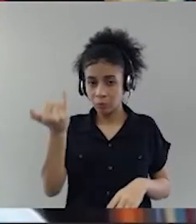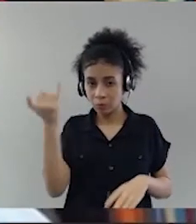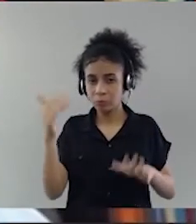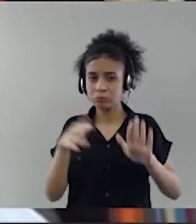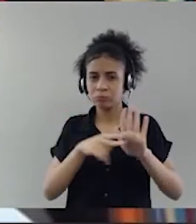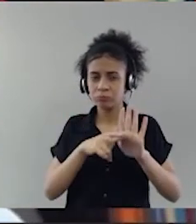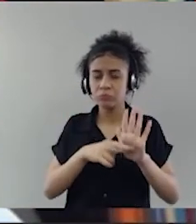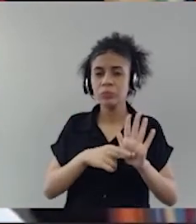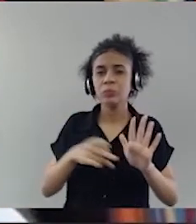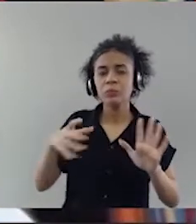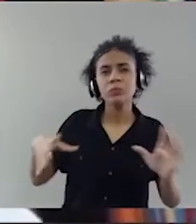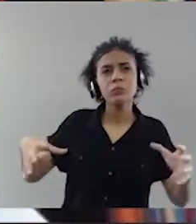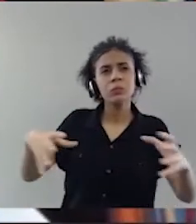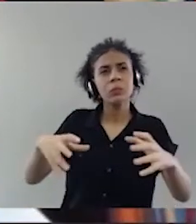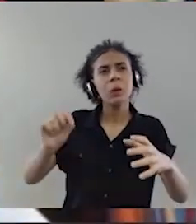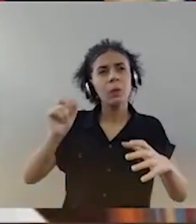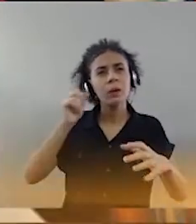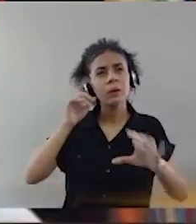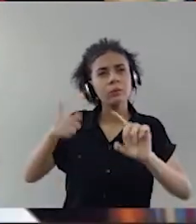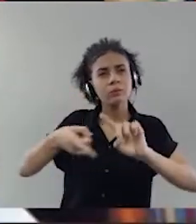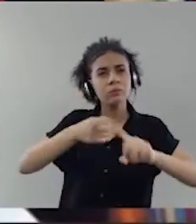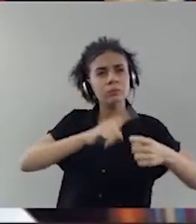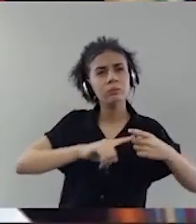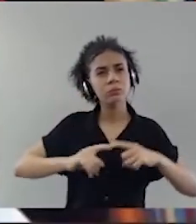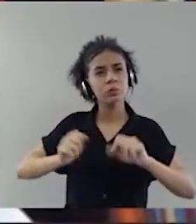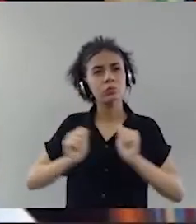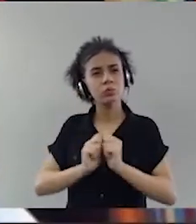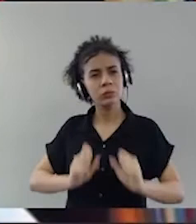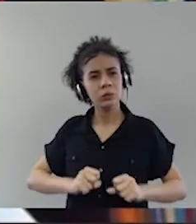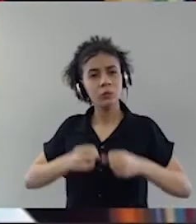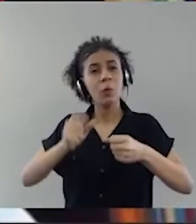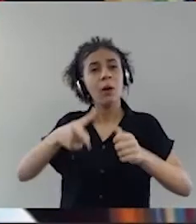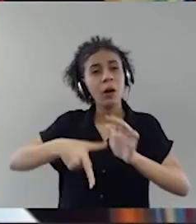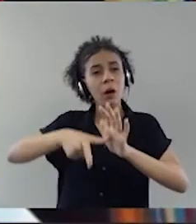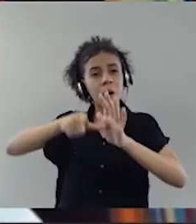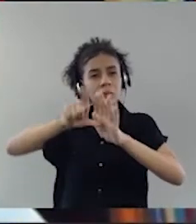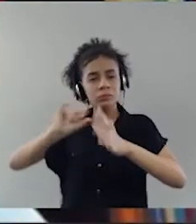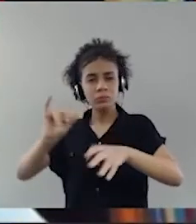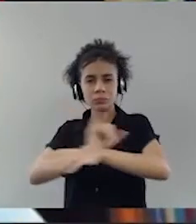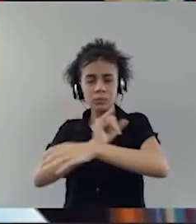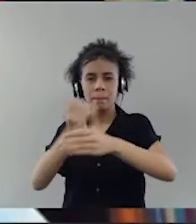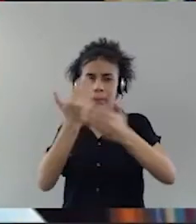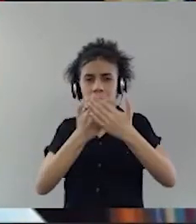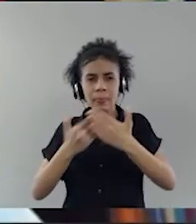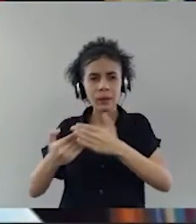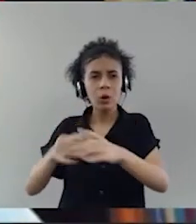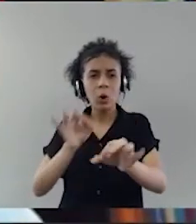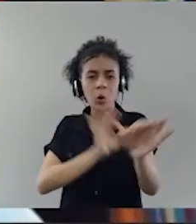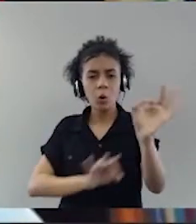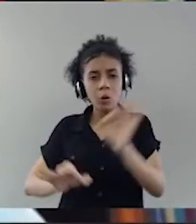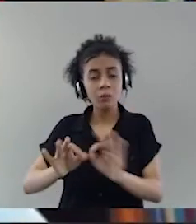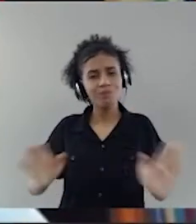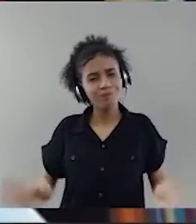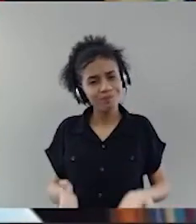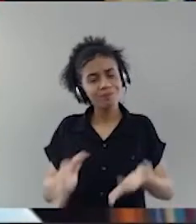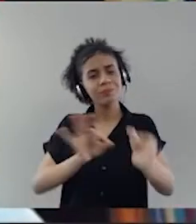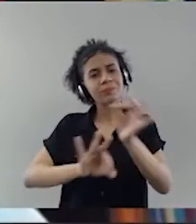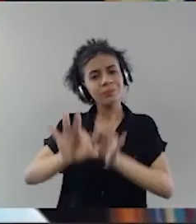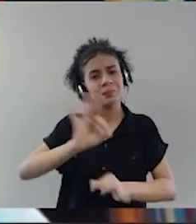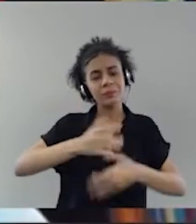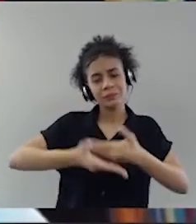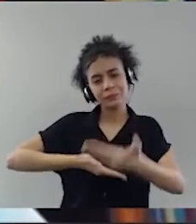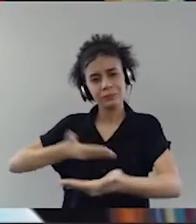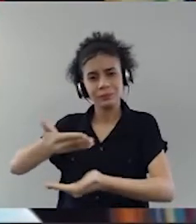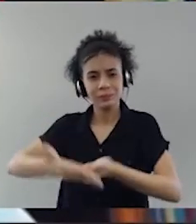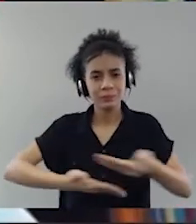uma cultura de reforço do planejamento por parte dos entes menores, de incentivo ao planejamento